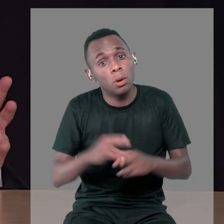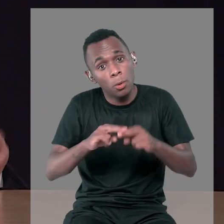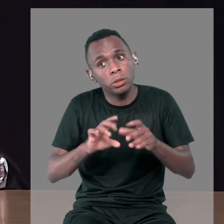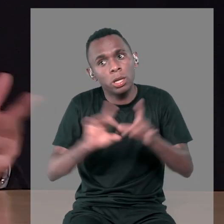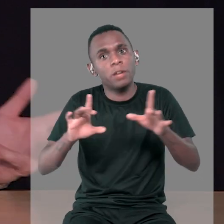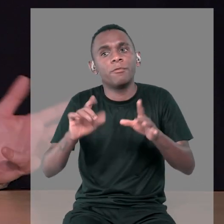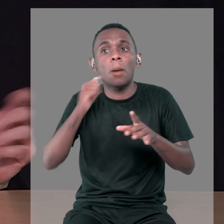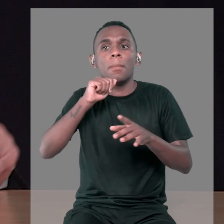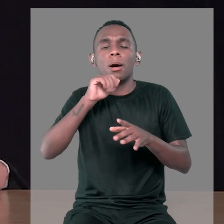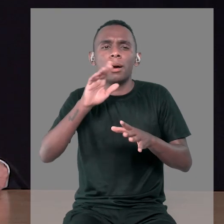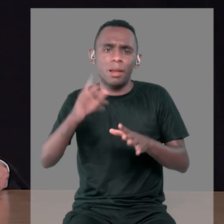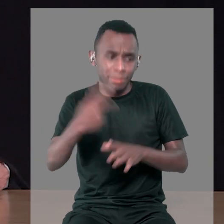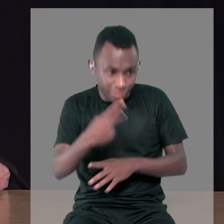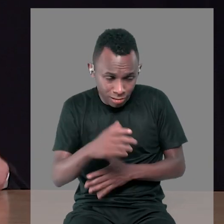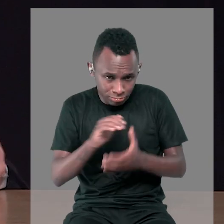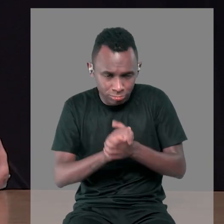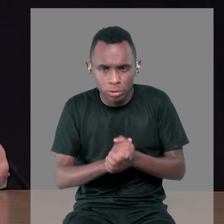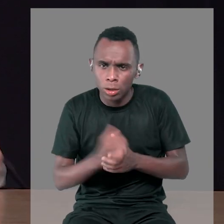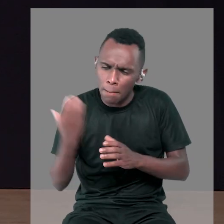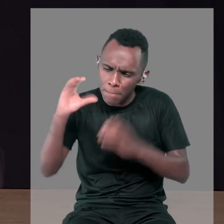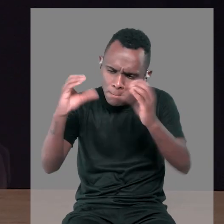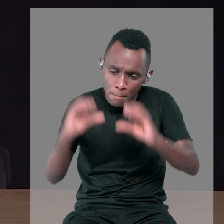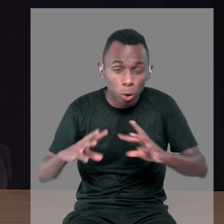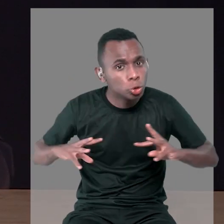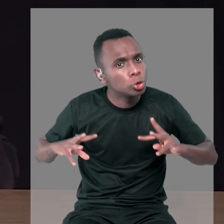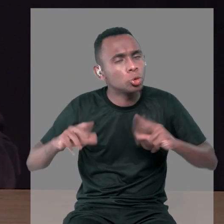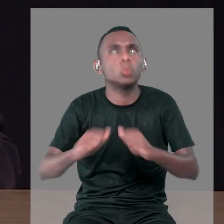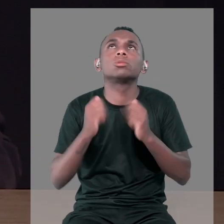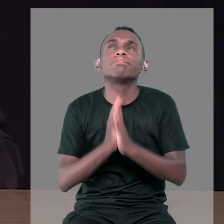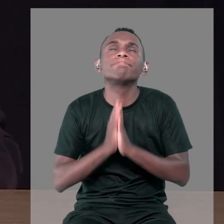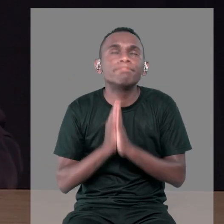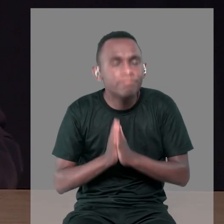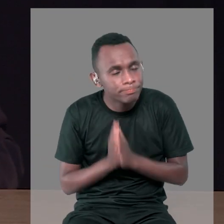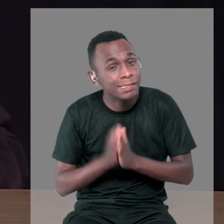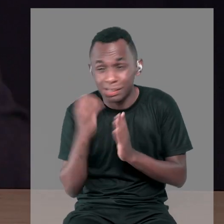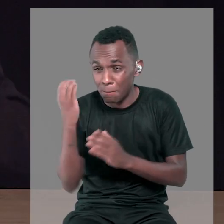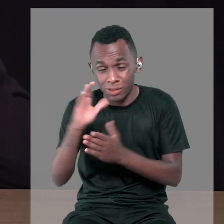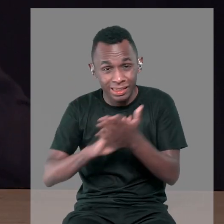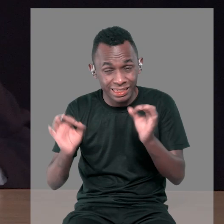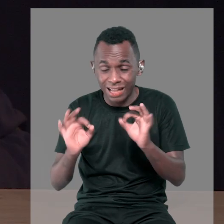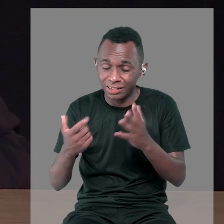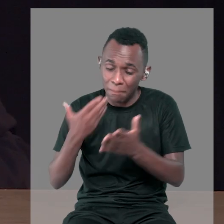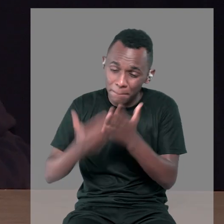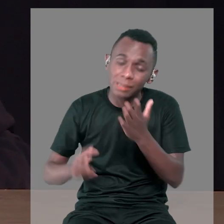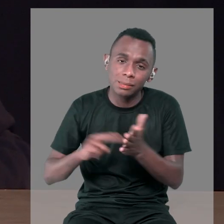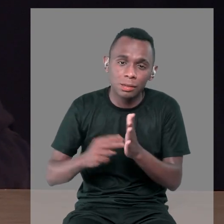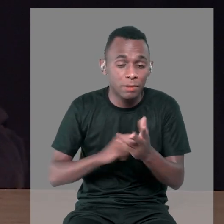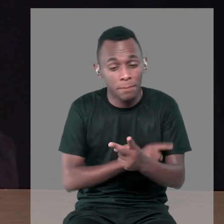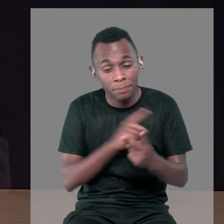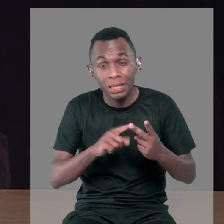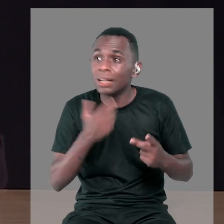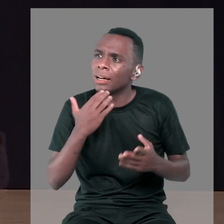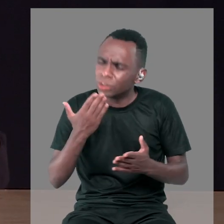dele foi mais sagaz do que ele, publicou tudo, ainda bem, né? Porque teria sido uma grande perda ter só um livro. Mas que ele considerava bom,